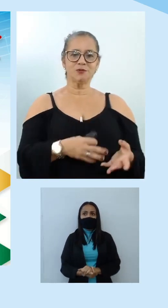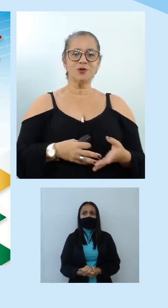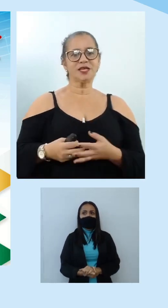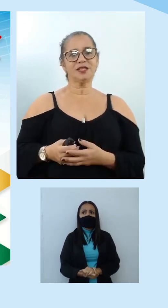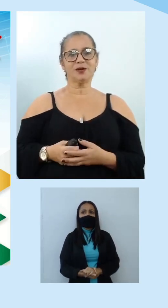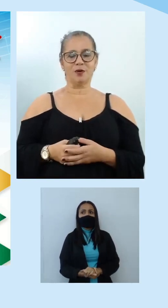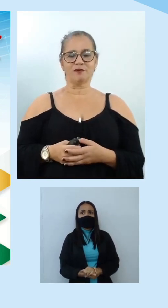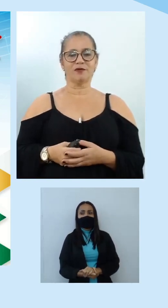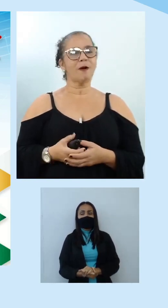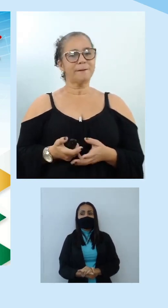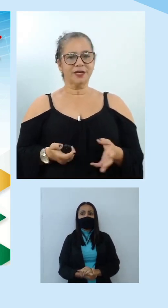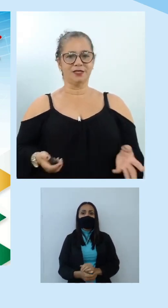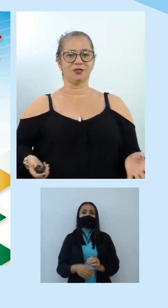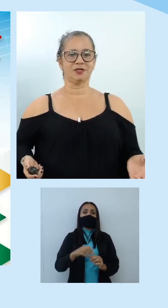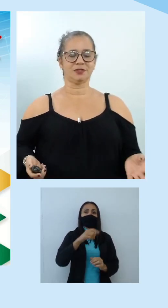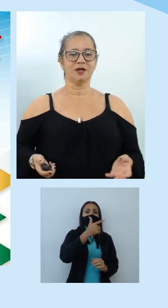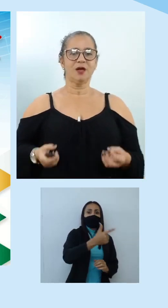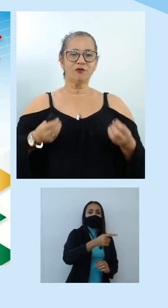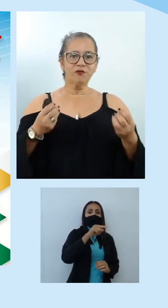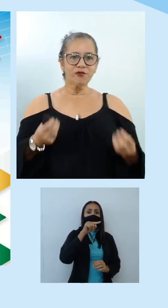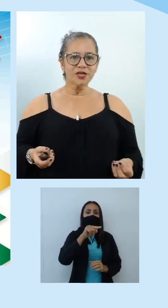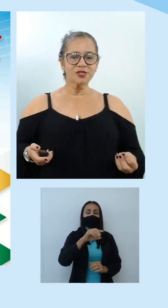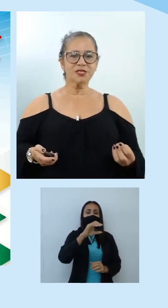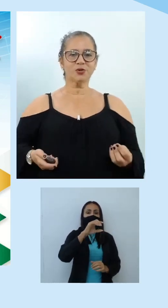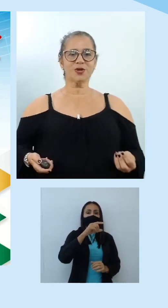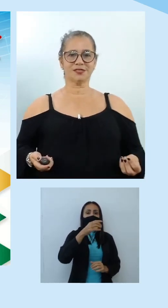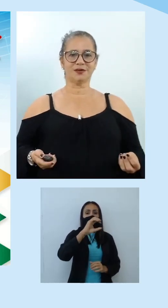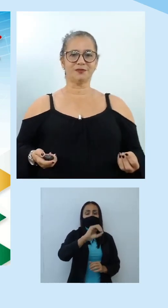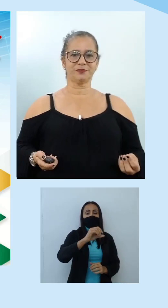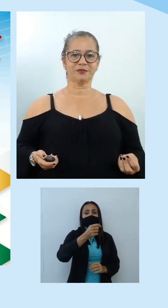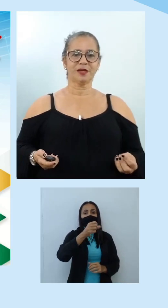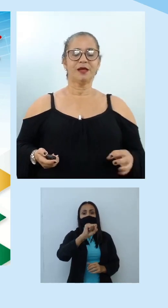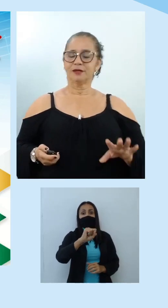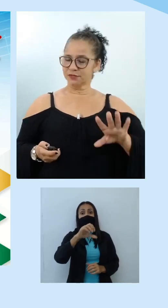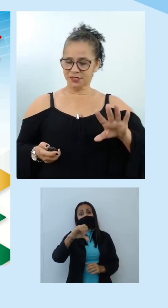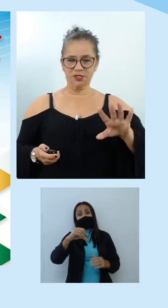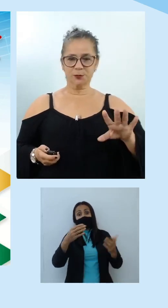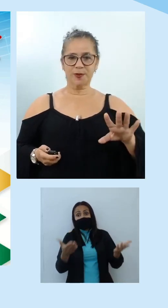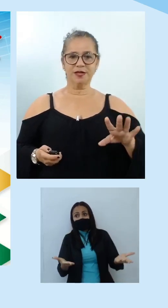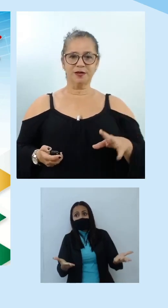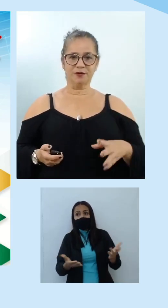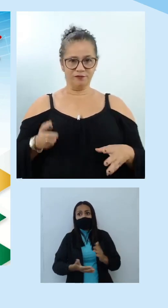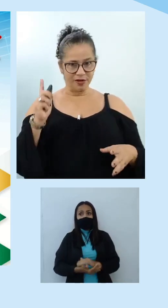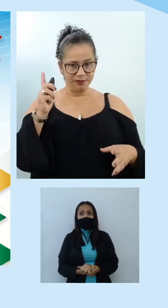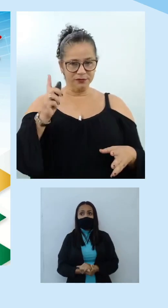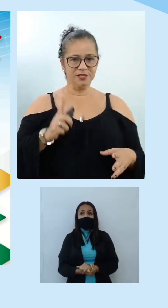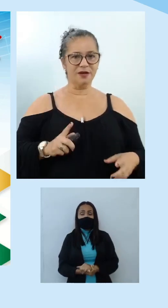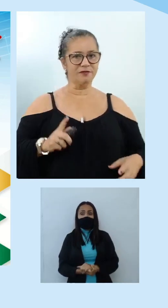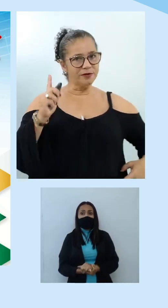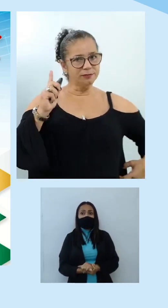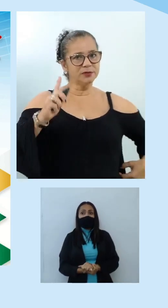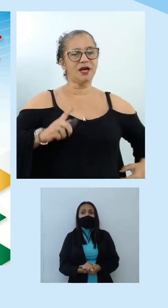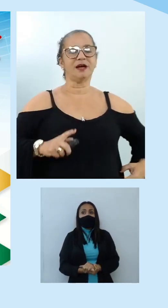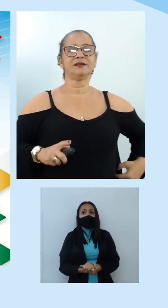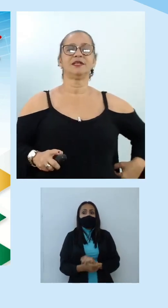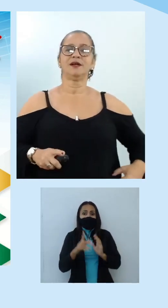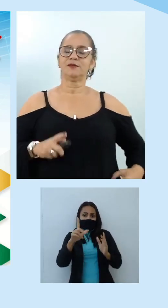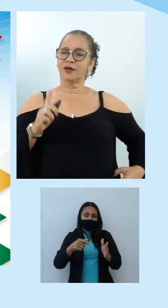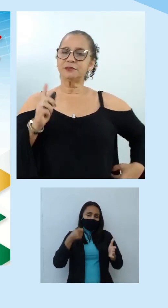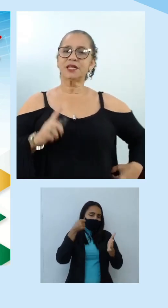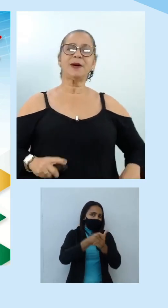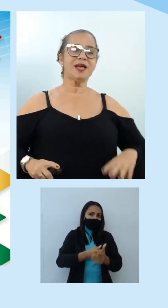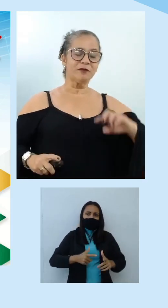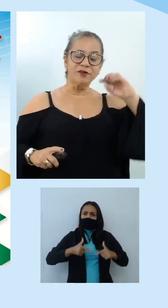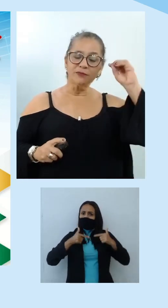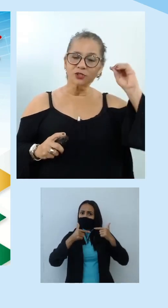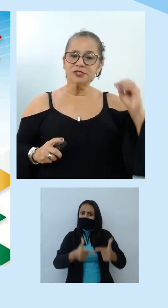de 2089. Ó pra aí, gente. Veja a situação. Não se desespere, não. Vamos lutar, vamos mudar.